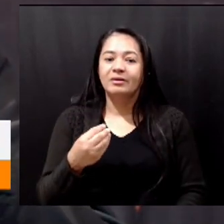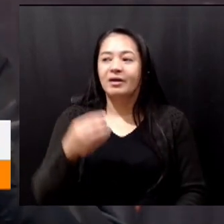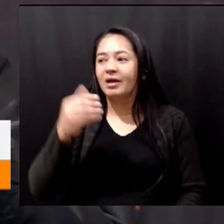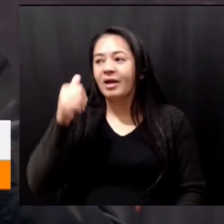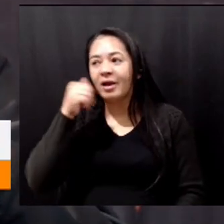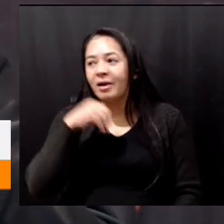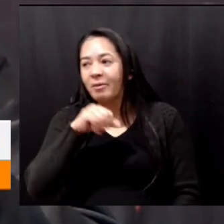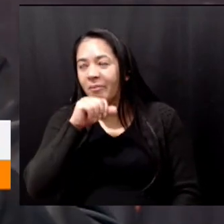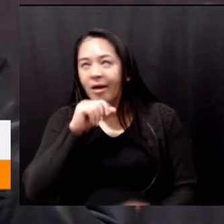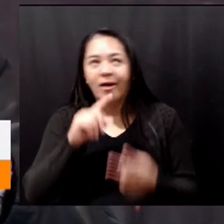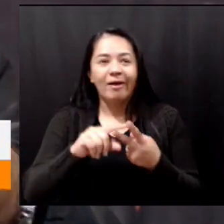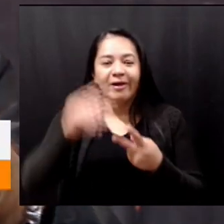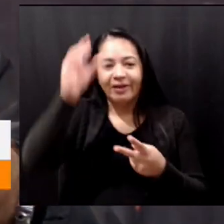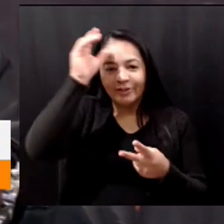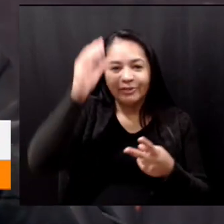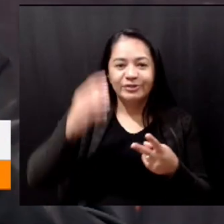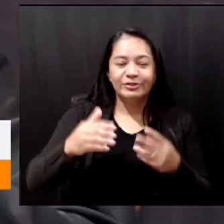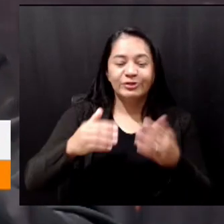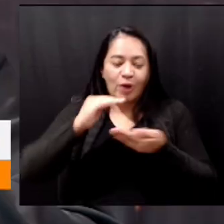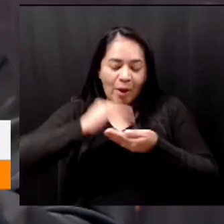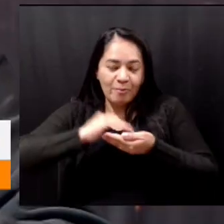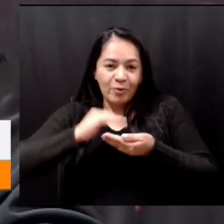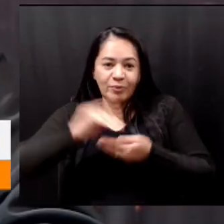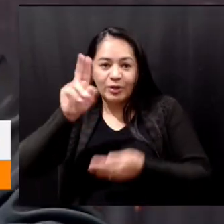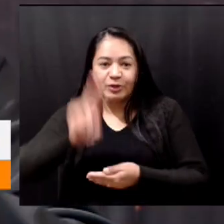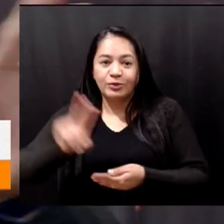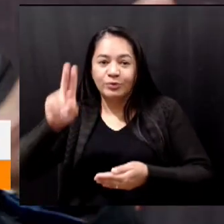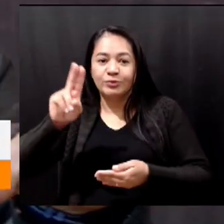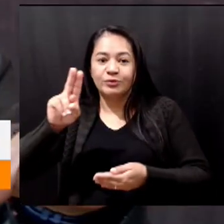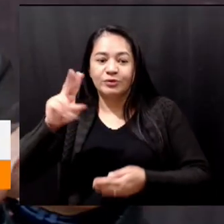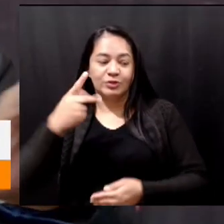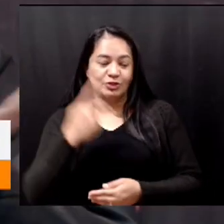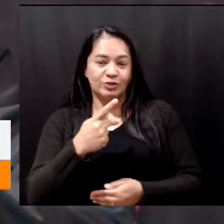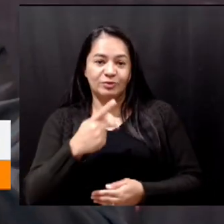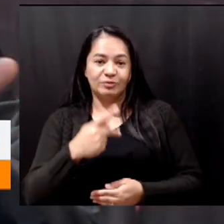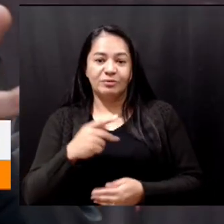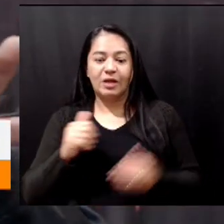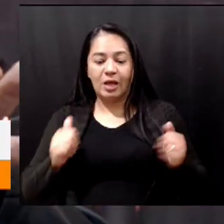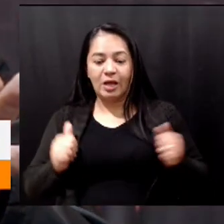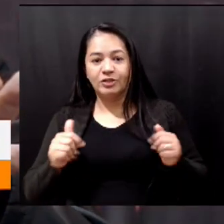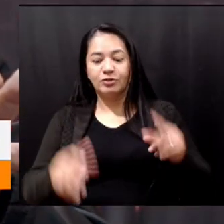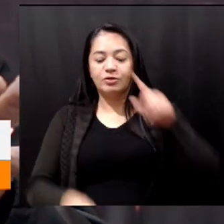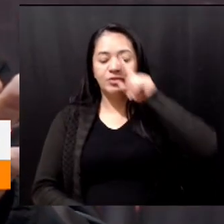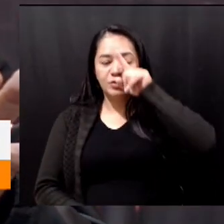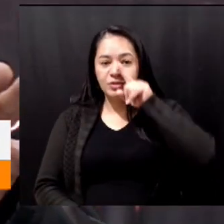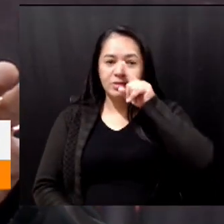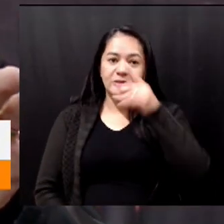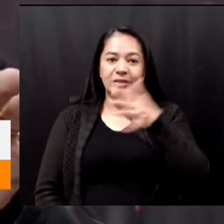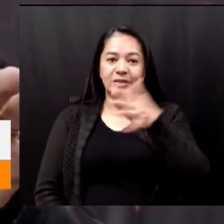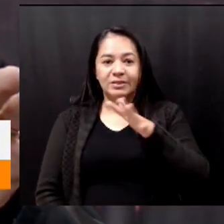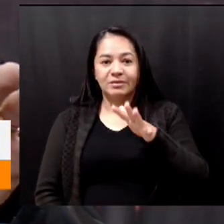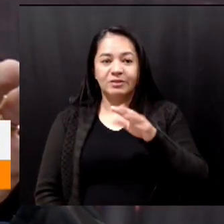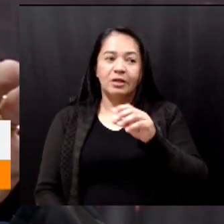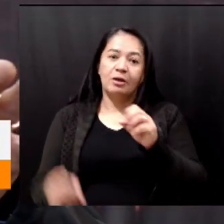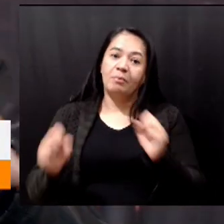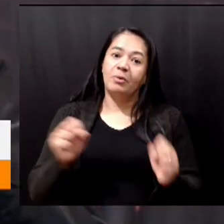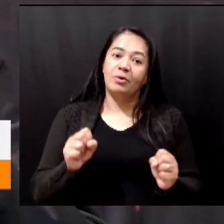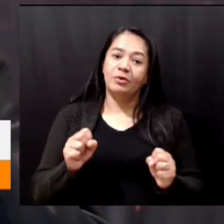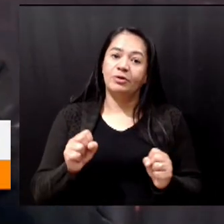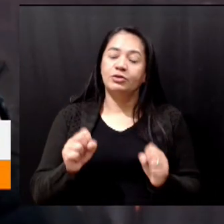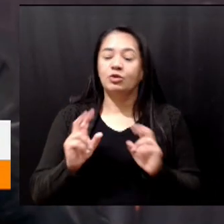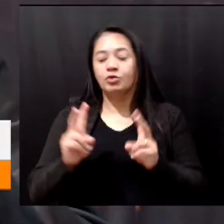tal. Então ele usa uma grana própria para dar um passo de risco que normalmente ele ainda pode ficar na incubadora, mas ele começa a gastar